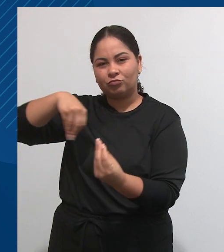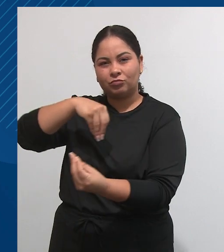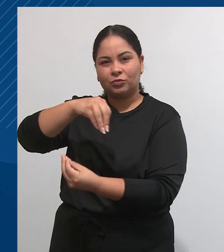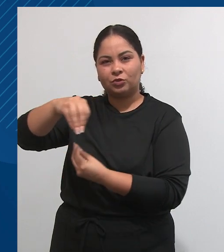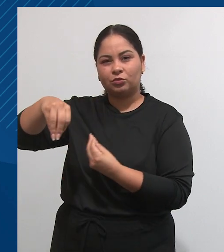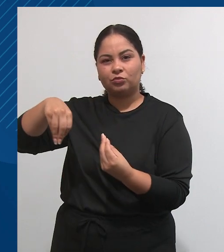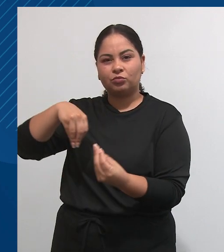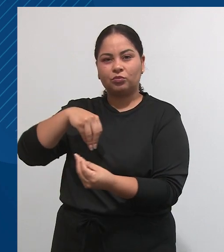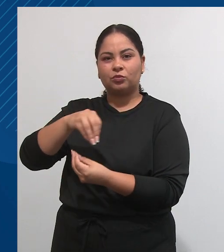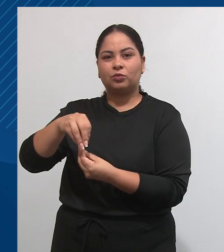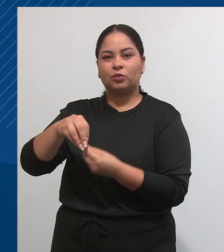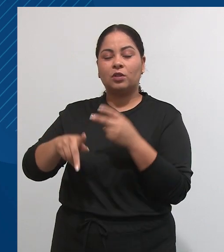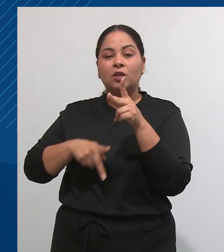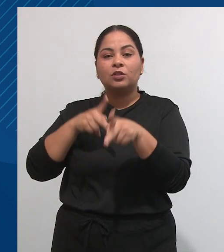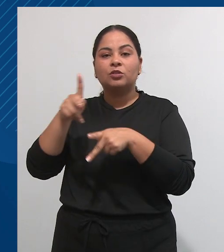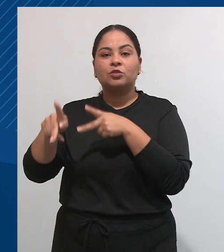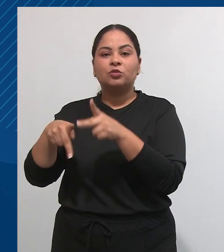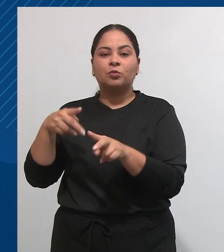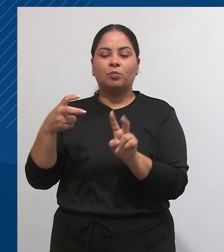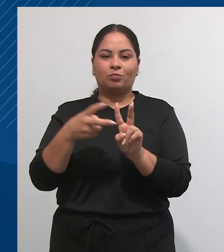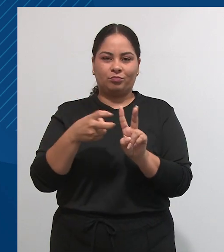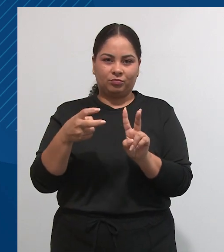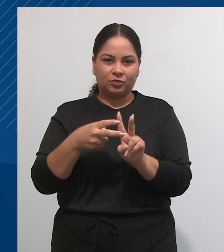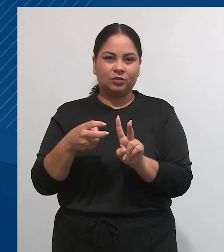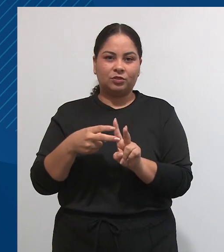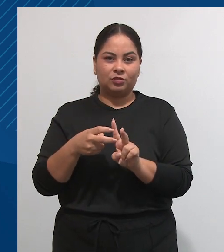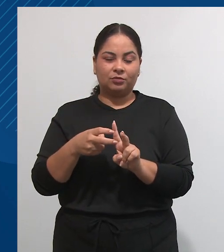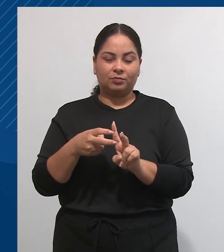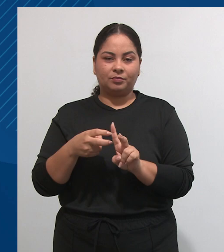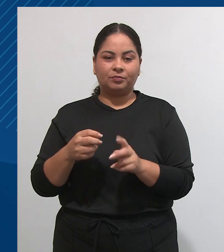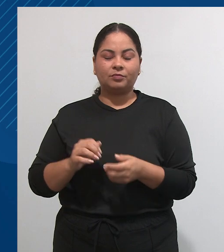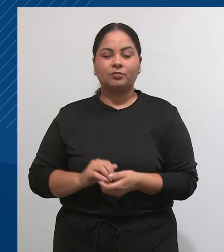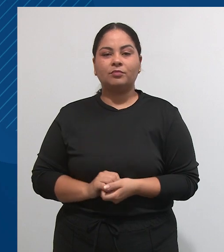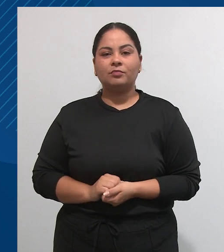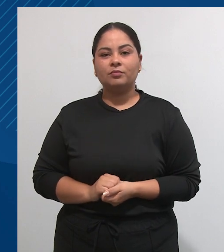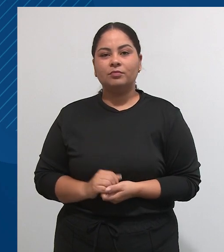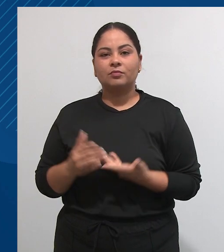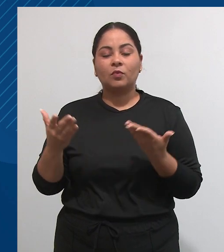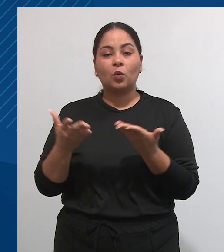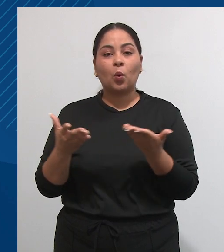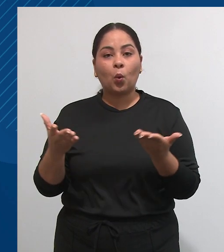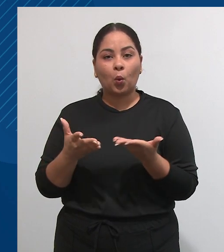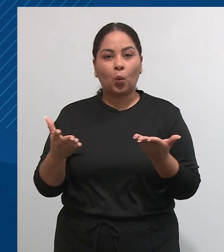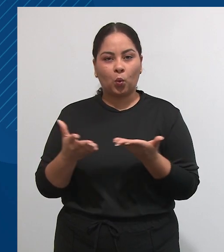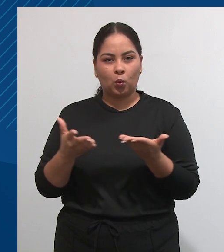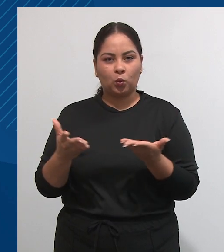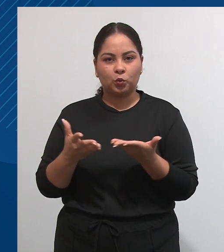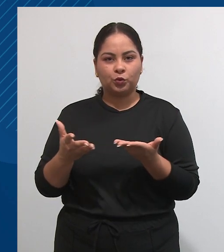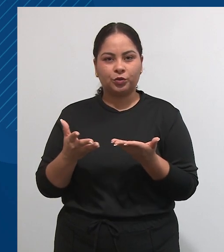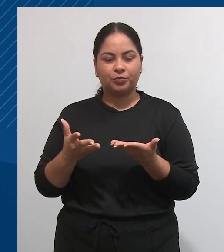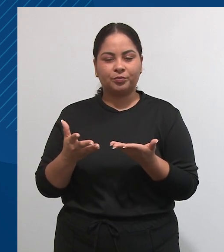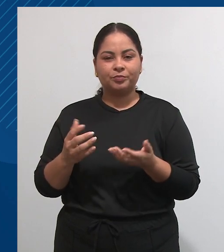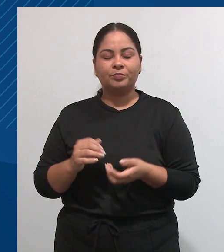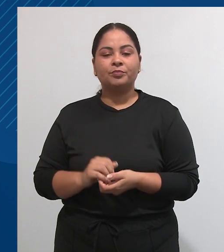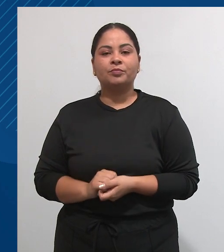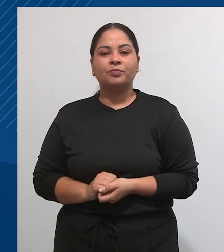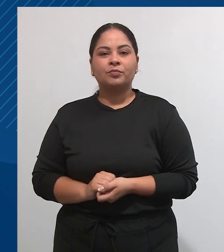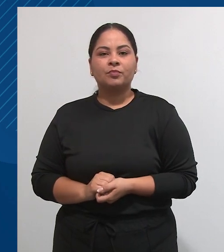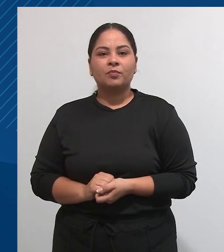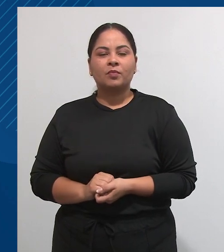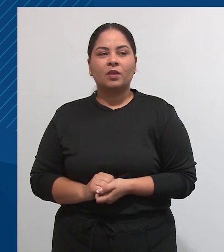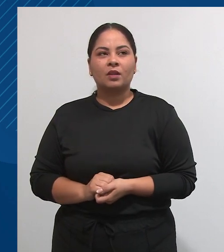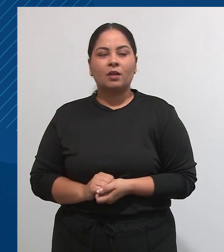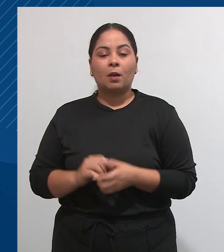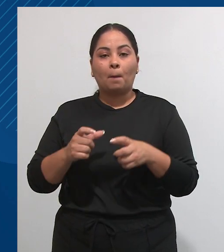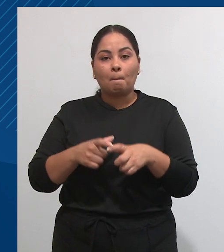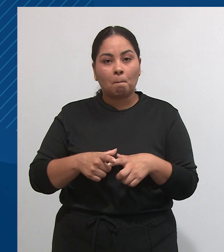de diferentes povos, né? E hoje um grupo um núcleo familiar desse povo, Caçupá,